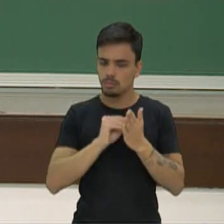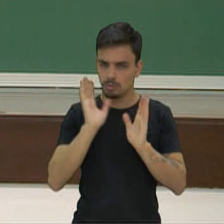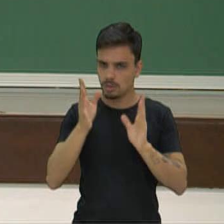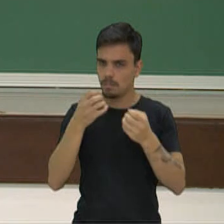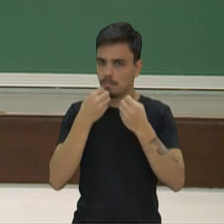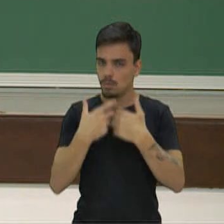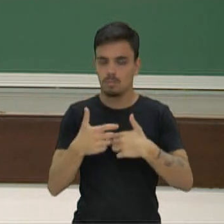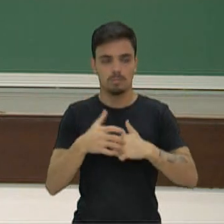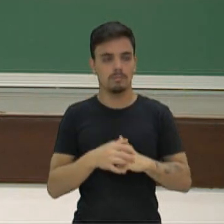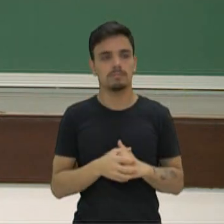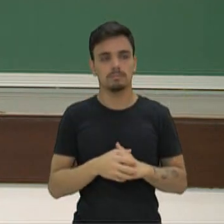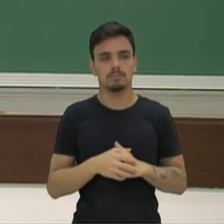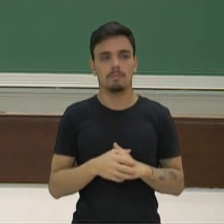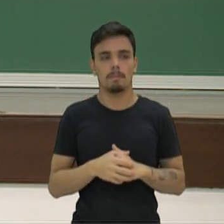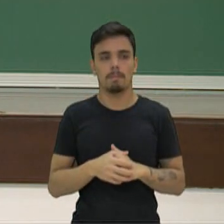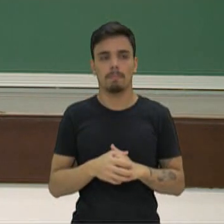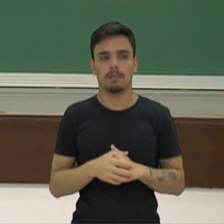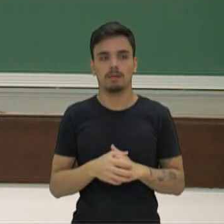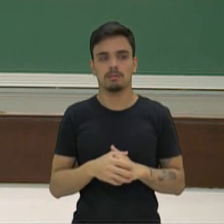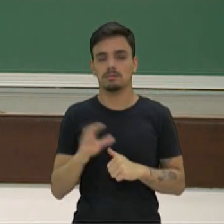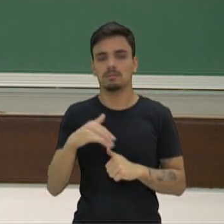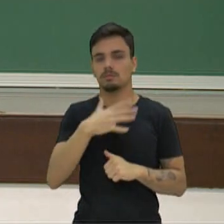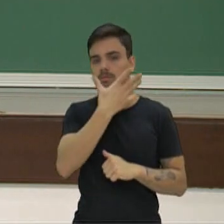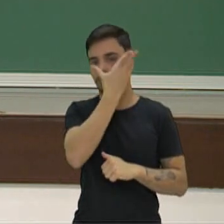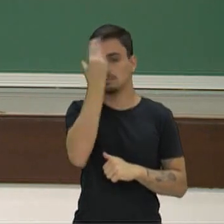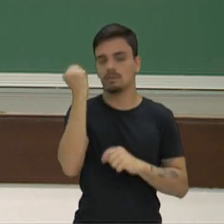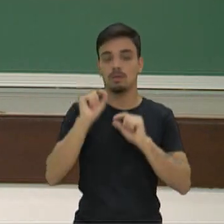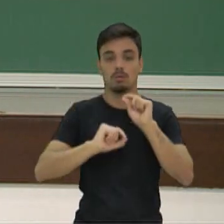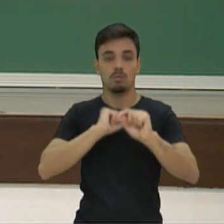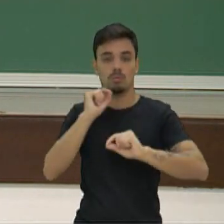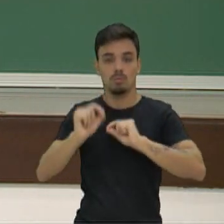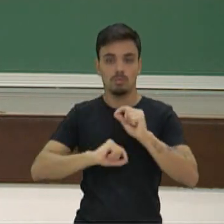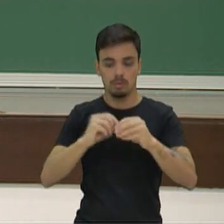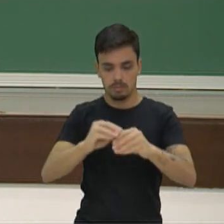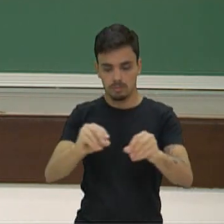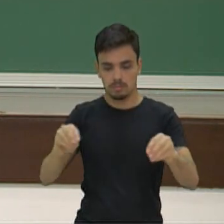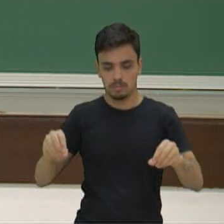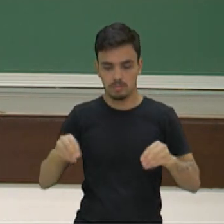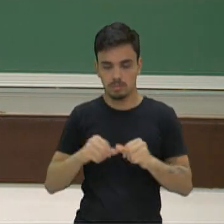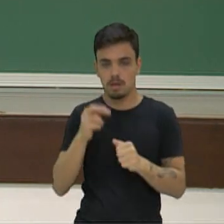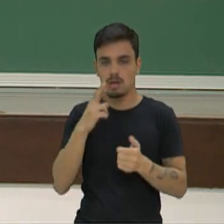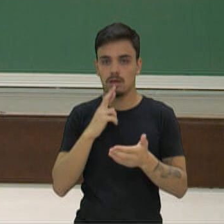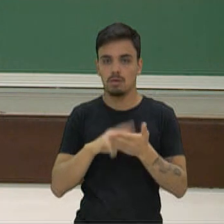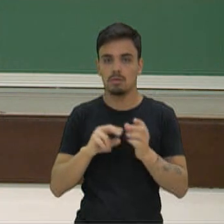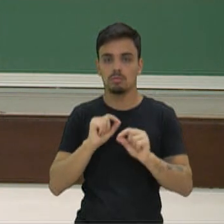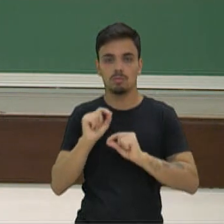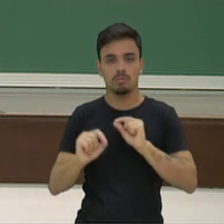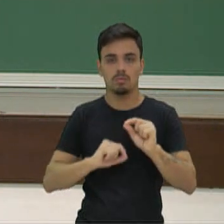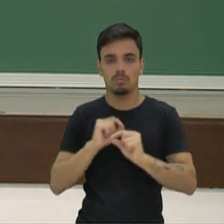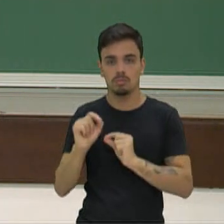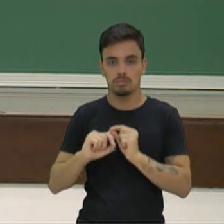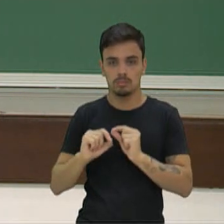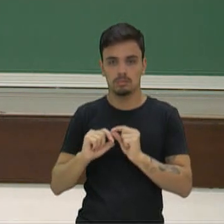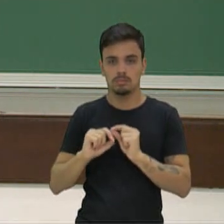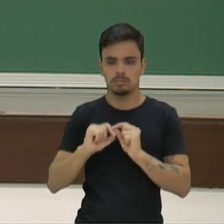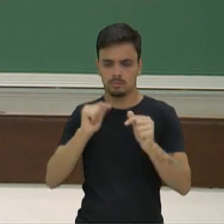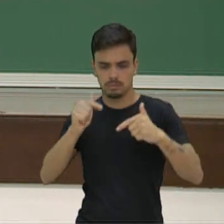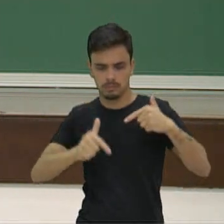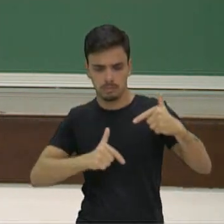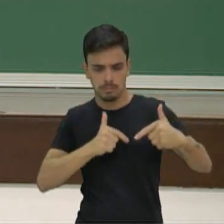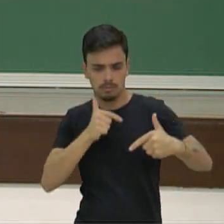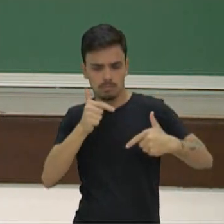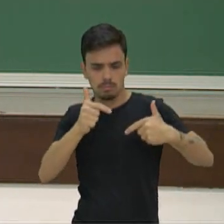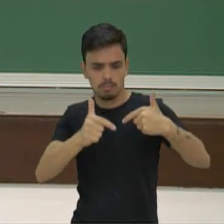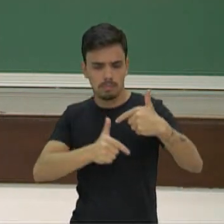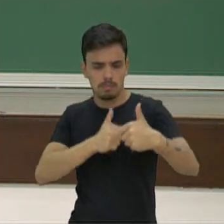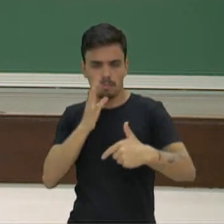mesmo, beleza? E, então, não esqueça que o solo é resultado de um paciente trabalho na